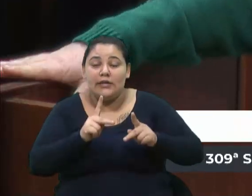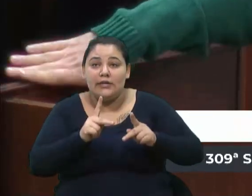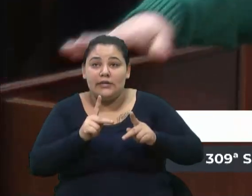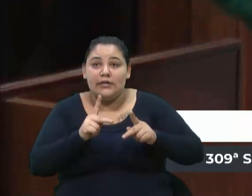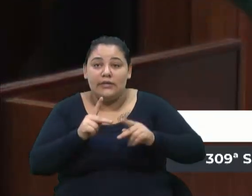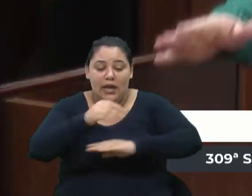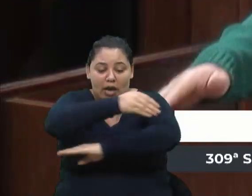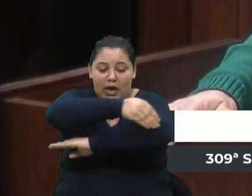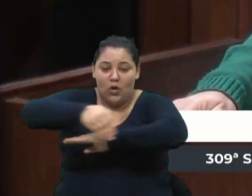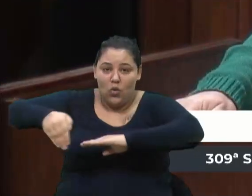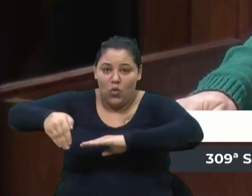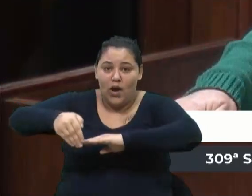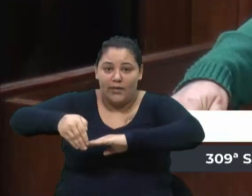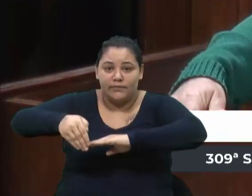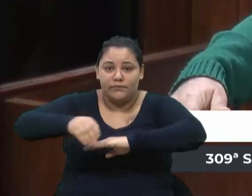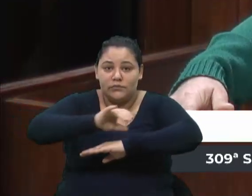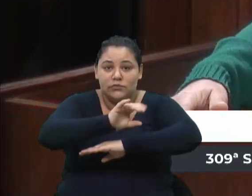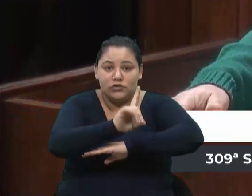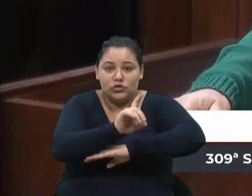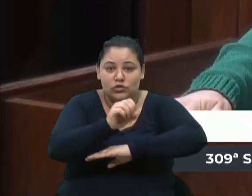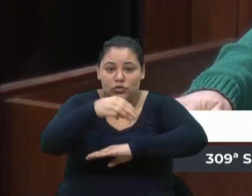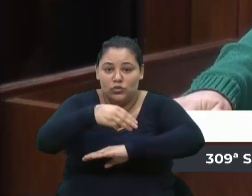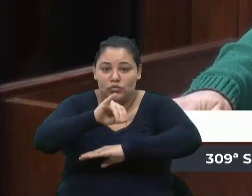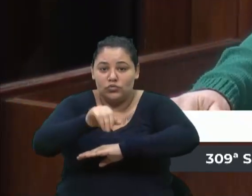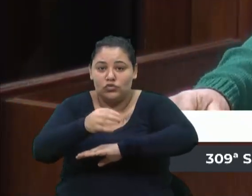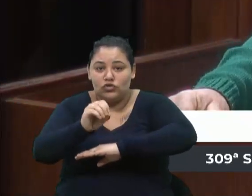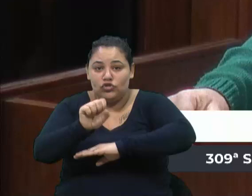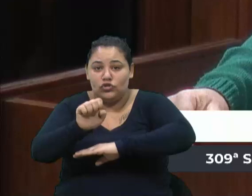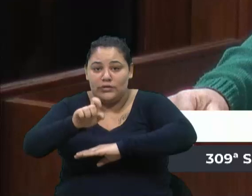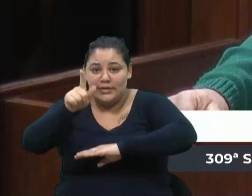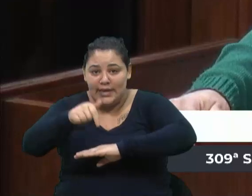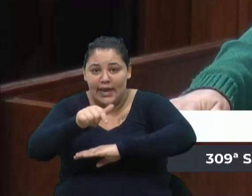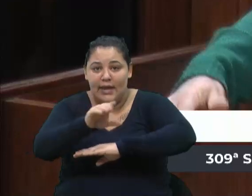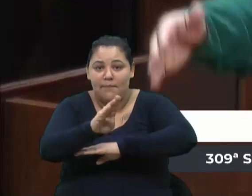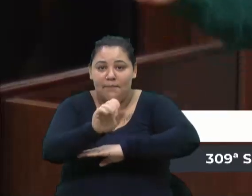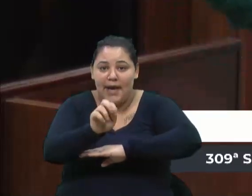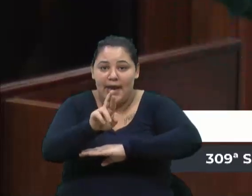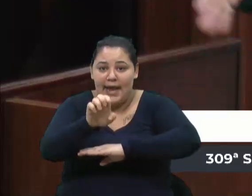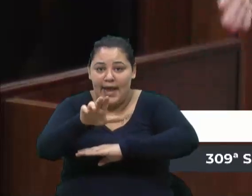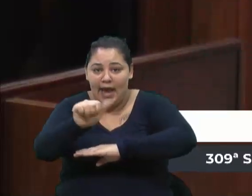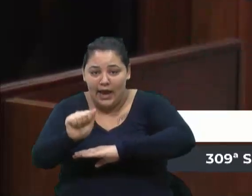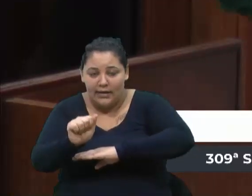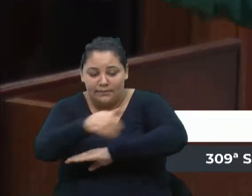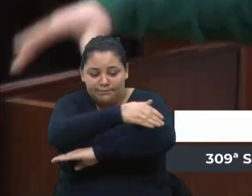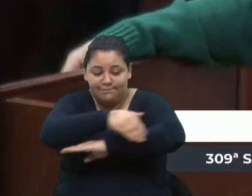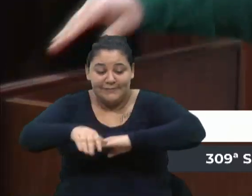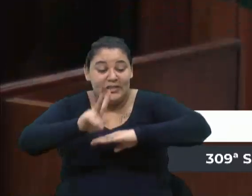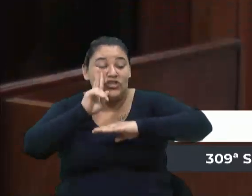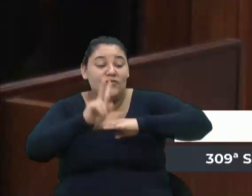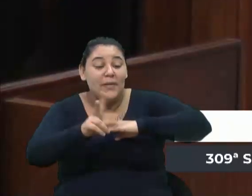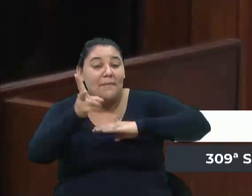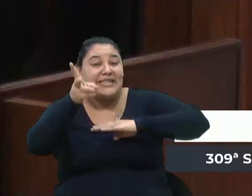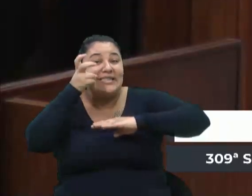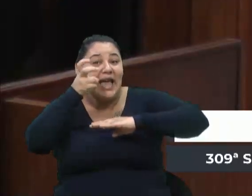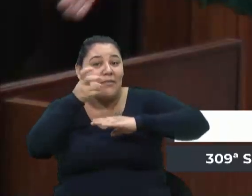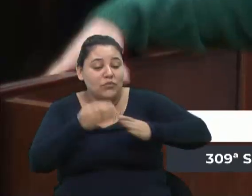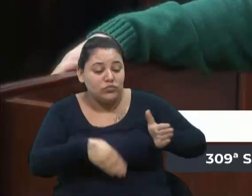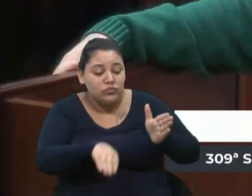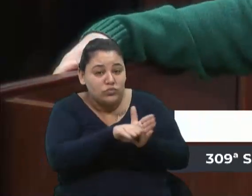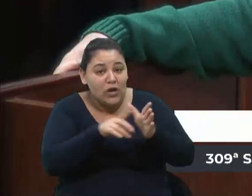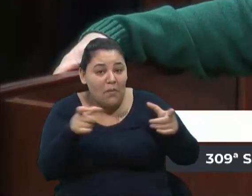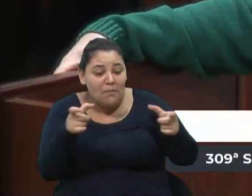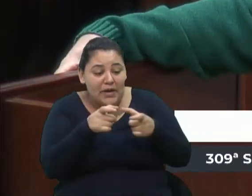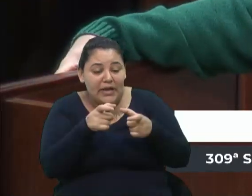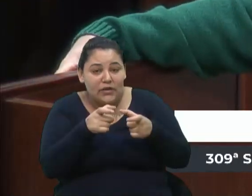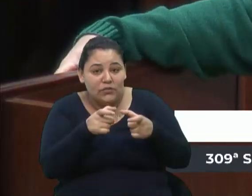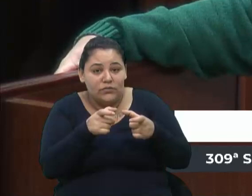quem sai aqui da câmara utiliza já vê que o trânsito tá pequeno por causa da secretaria do meio ambiente o espaço para transitar porque ficou na vertical